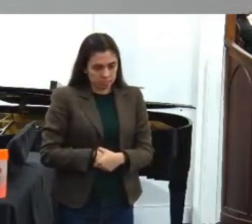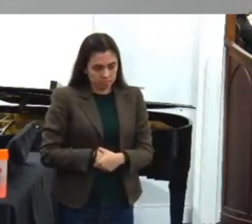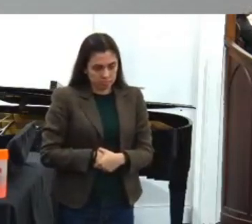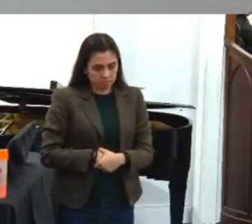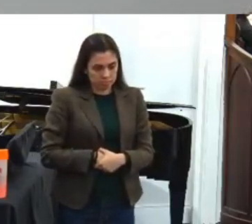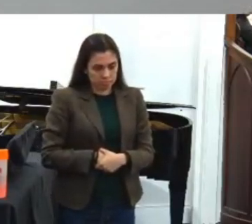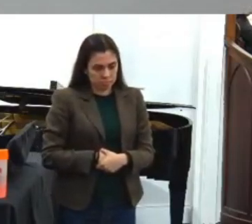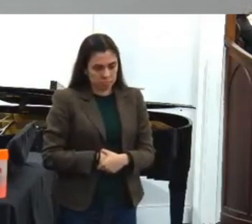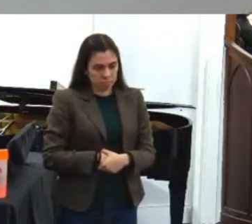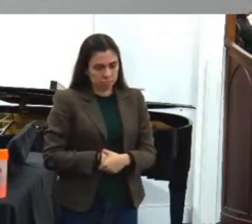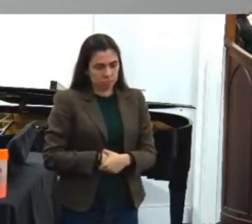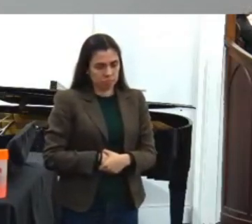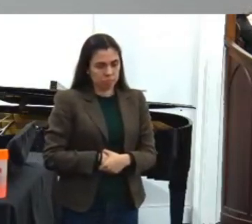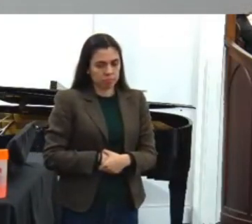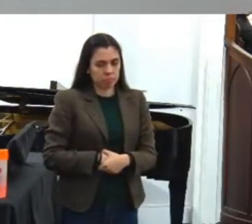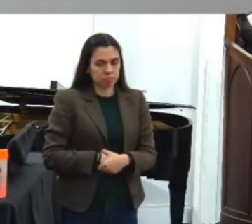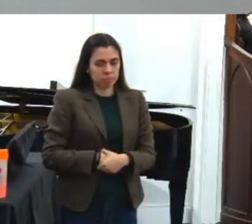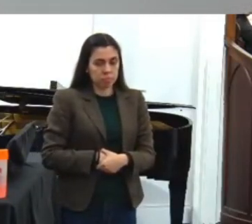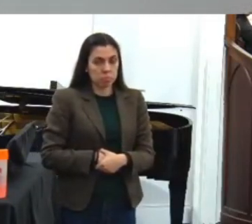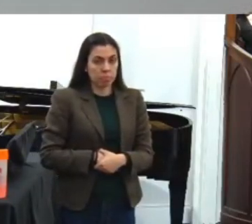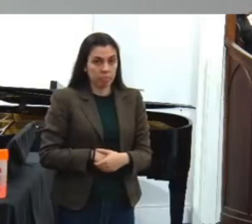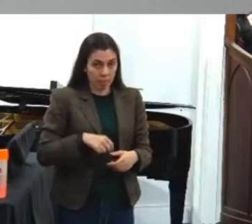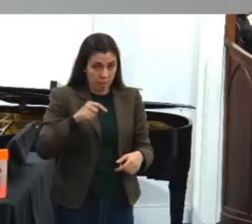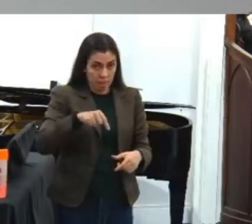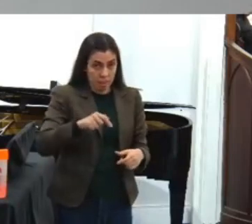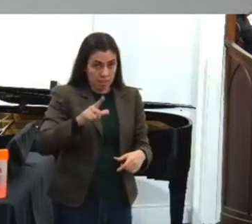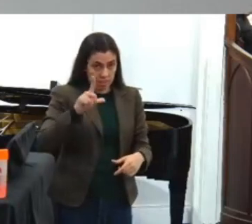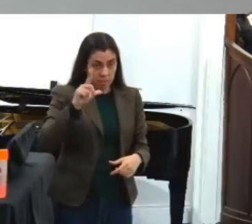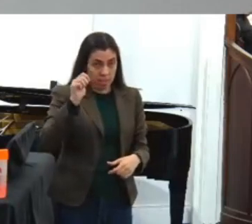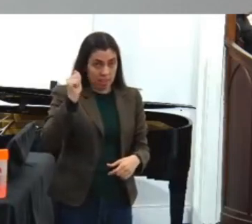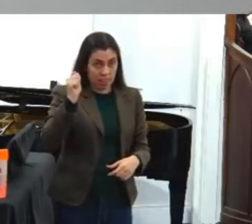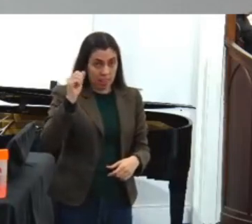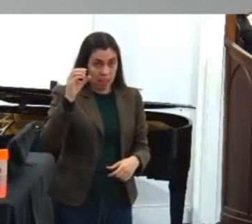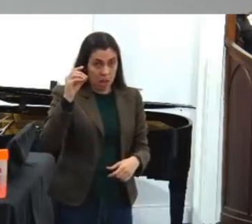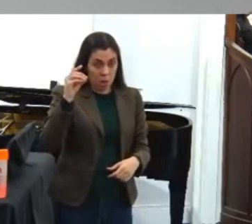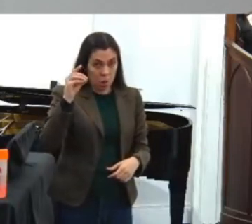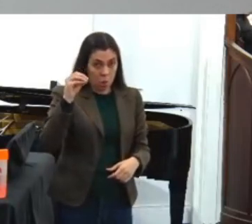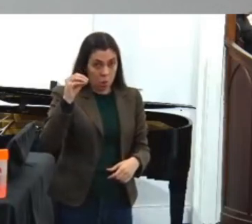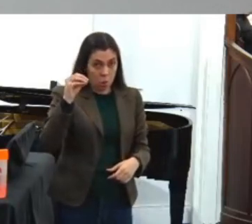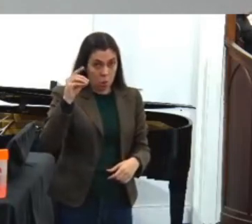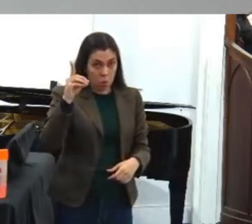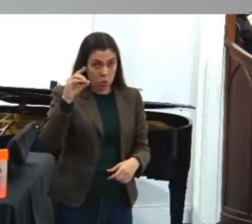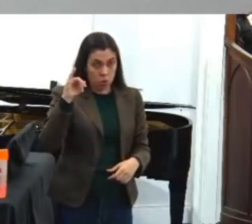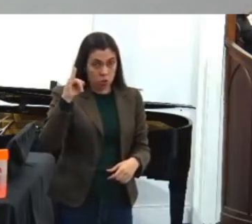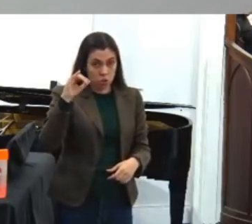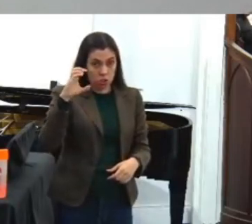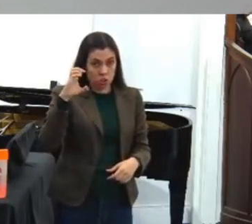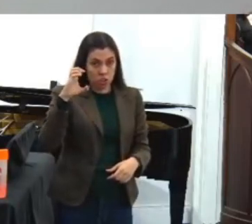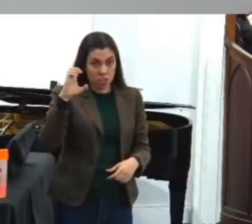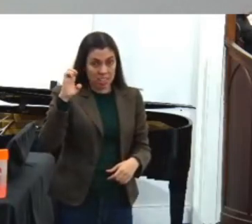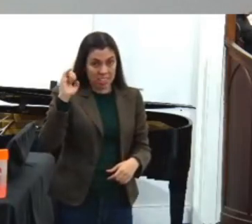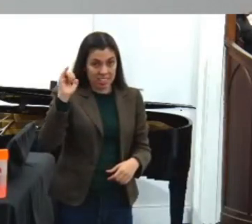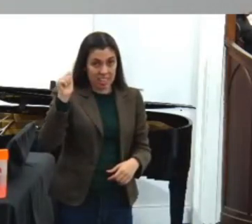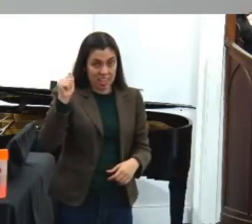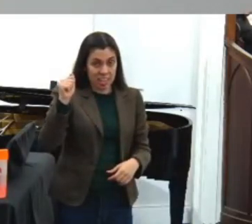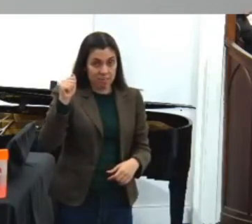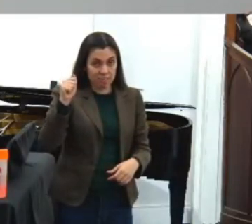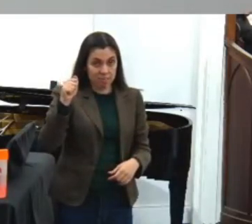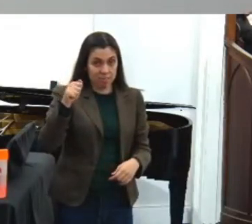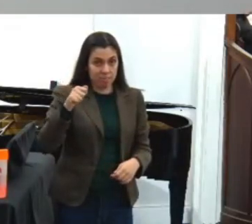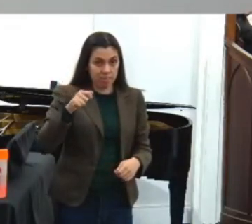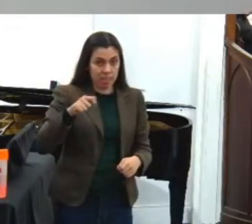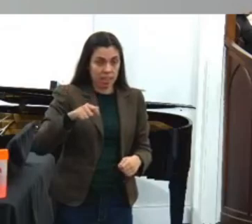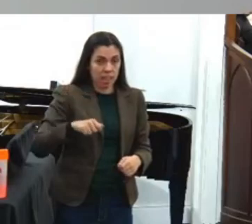eles possuíam uma produção têxtil que era extremamente famosa. A produção de lã negra em